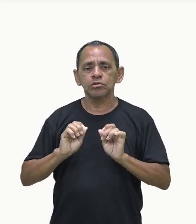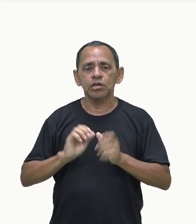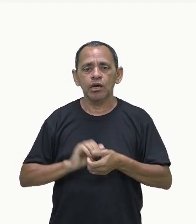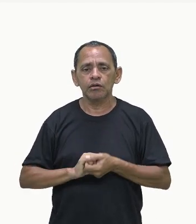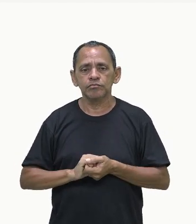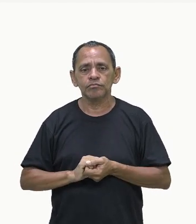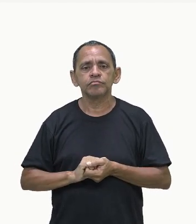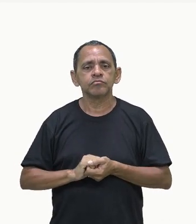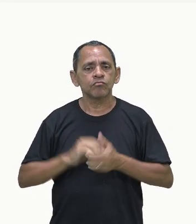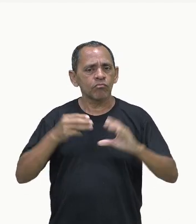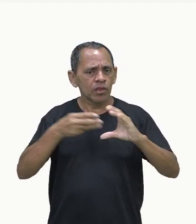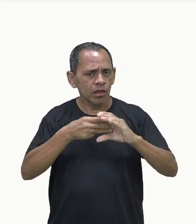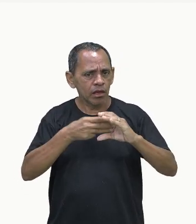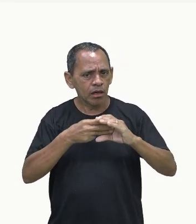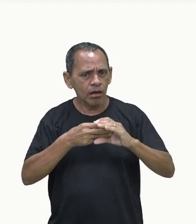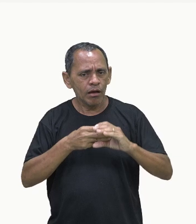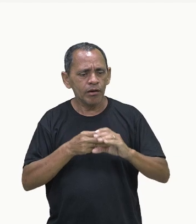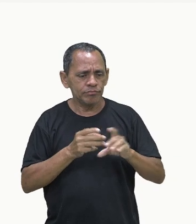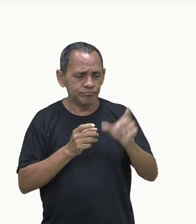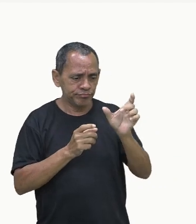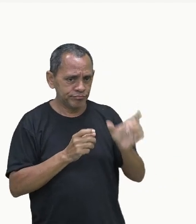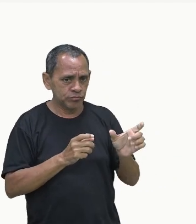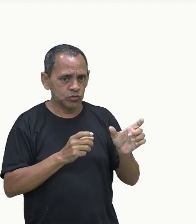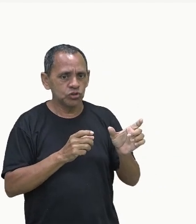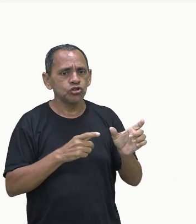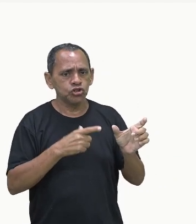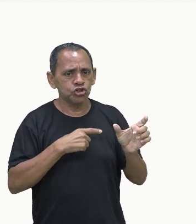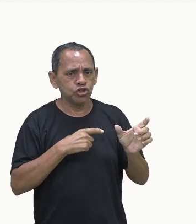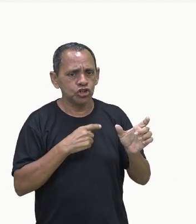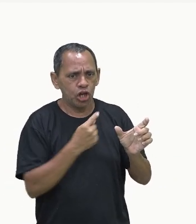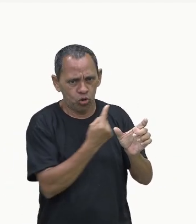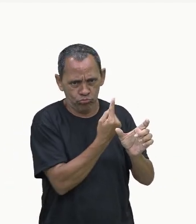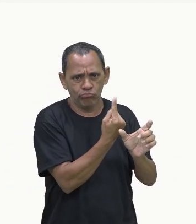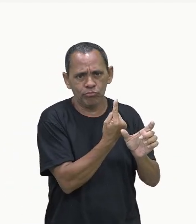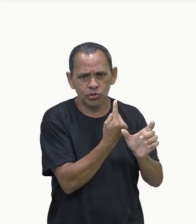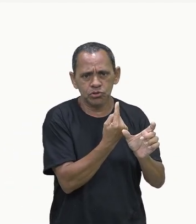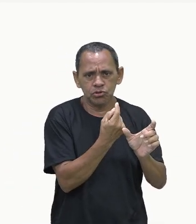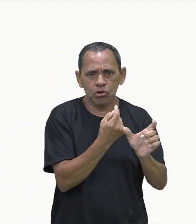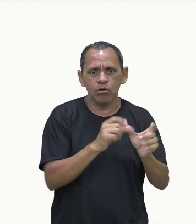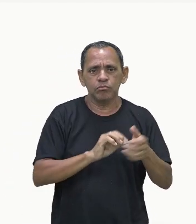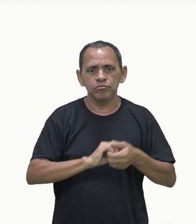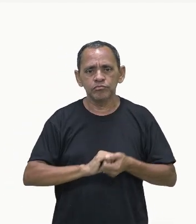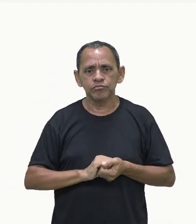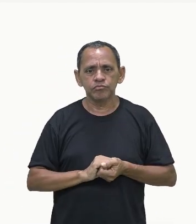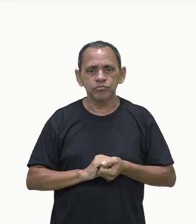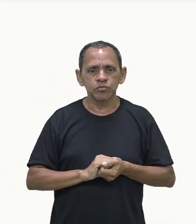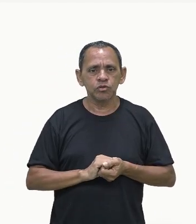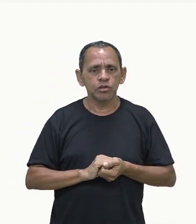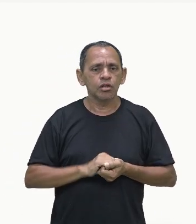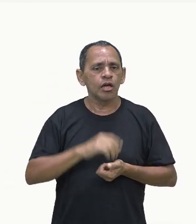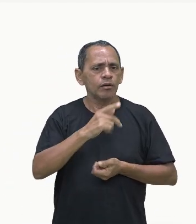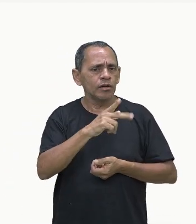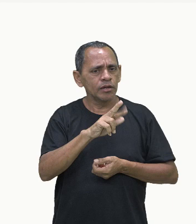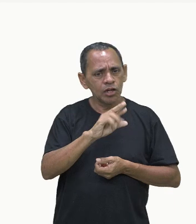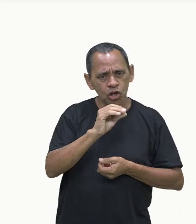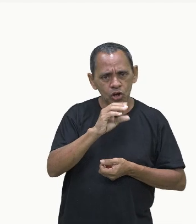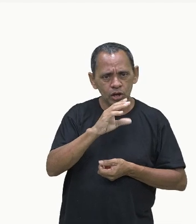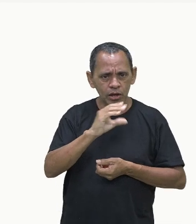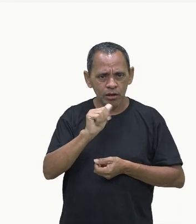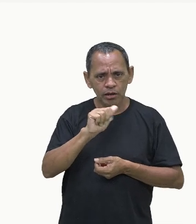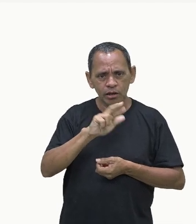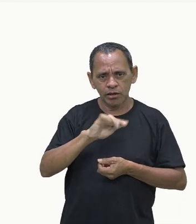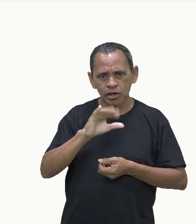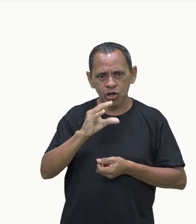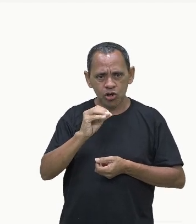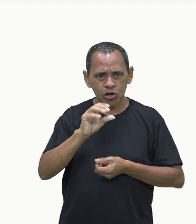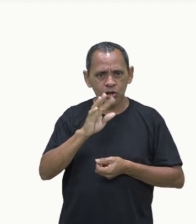as células procarióticas, e nós já sabemos que significam essas células procarióticas, em que elas